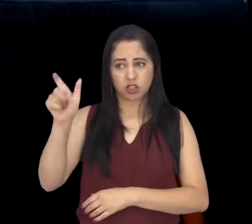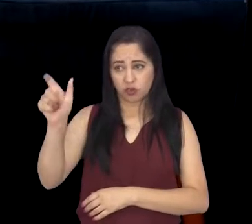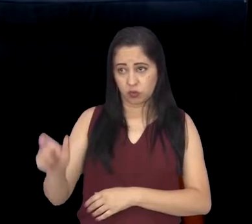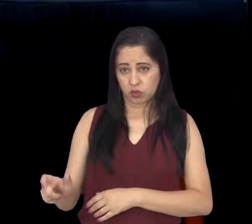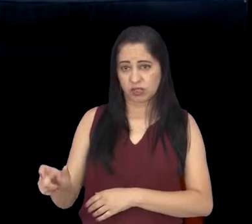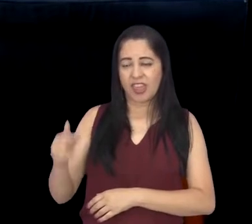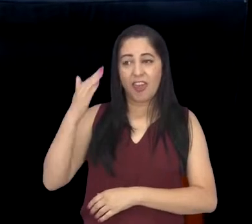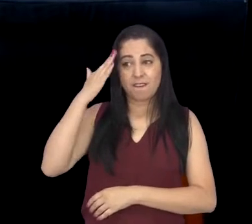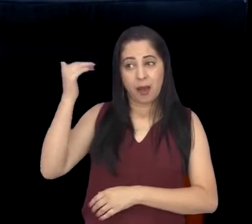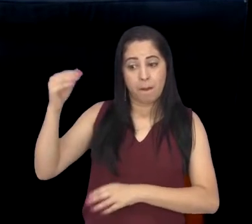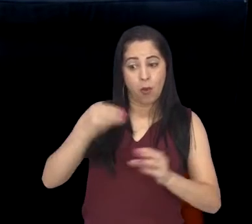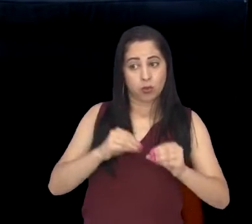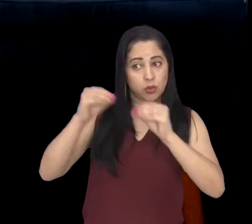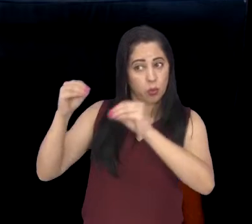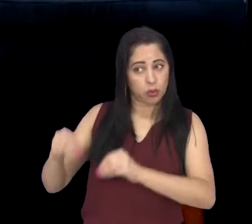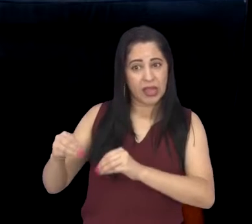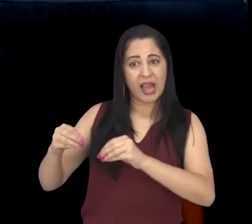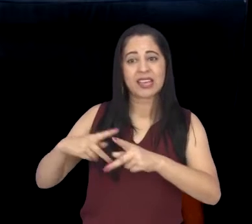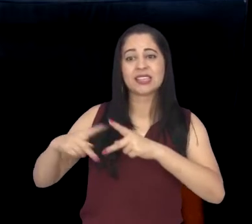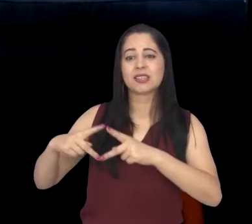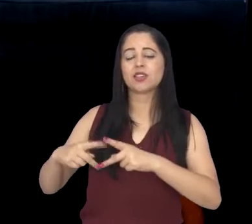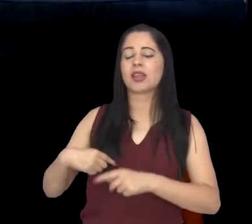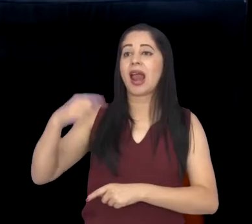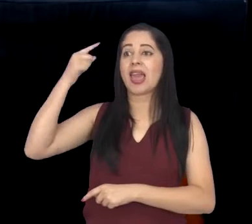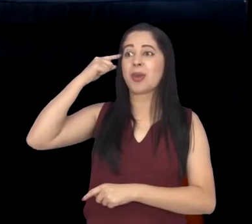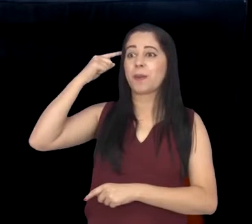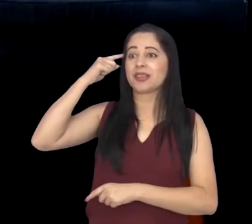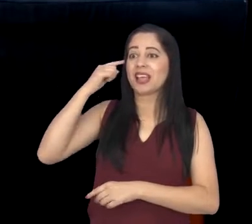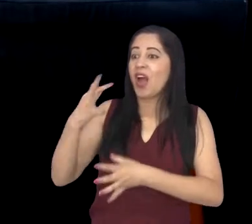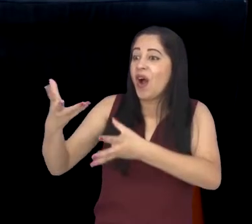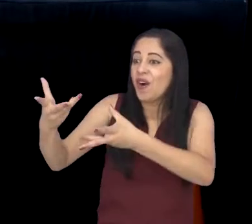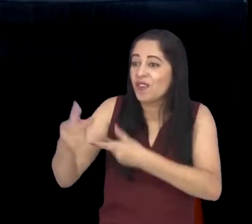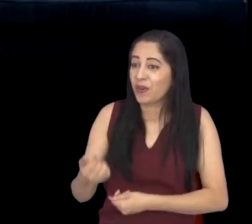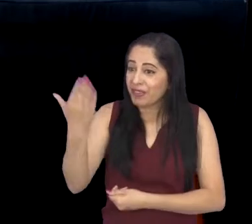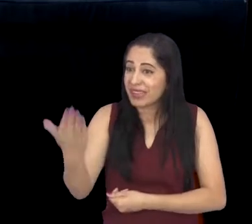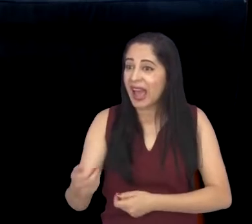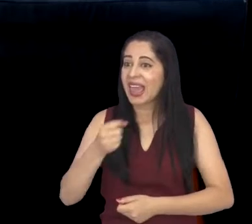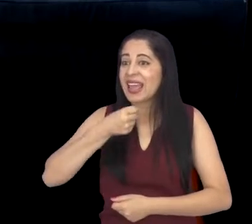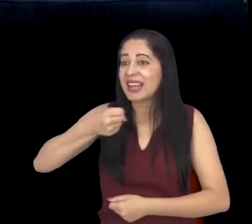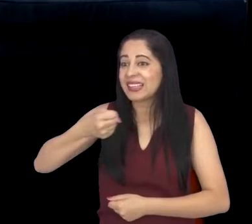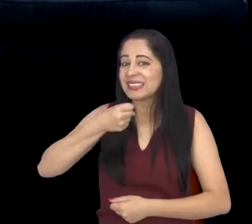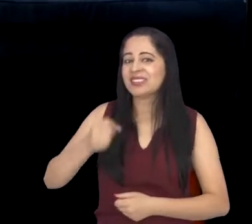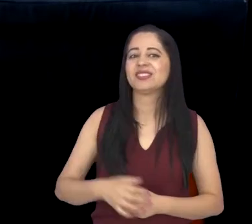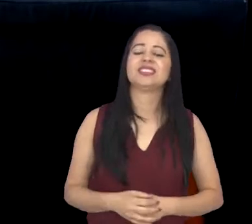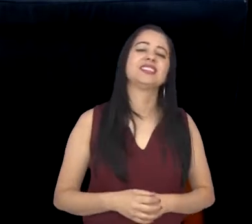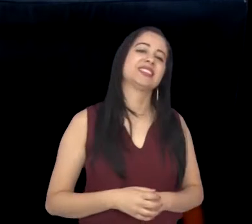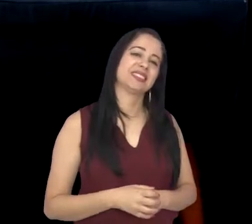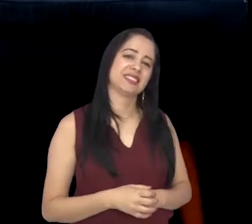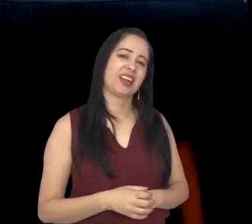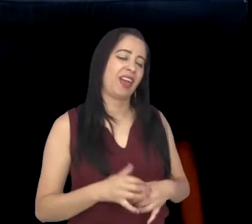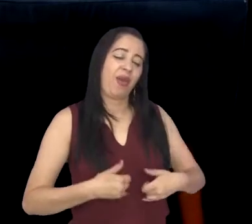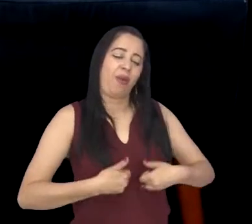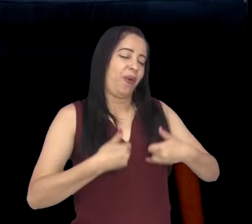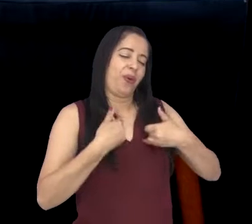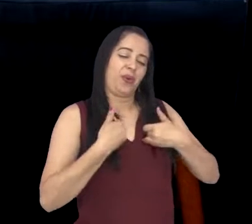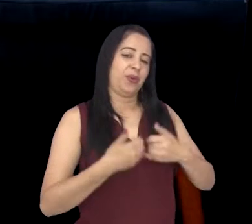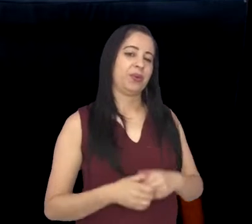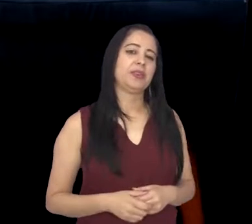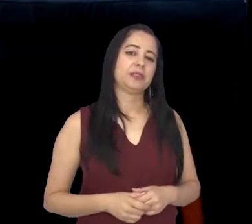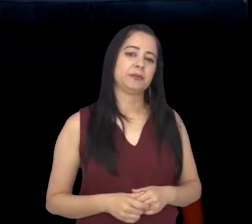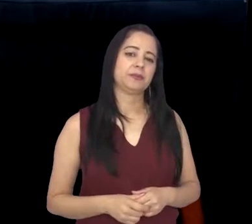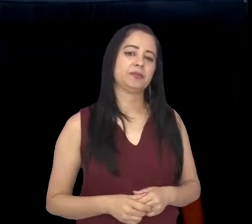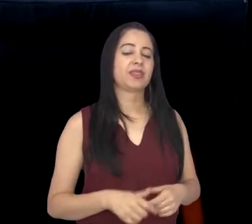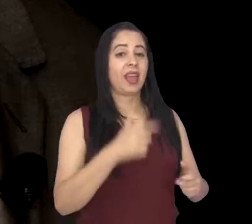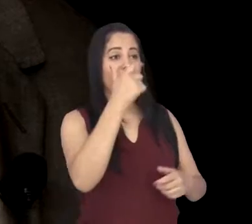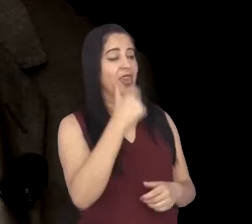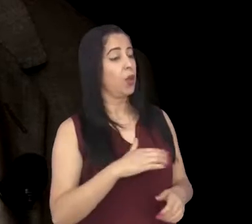que eu me aproveitei disso e falei, vou trazer o Gilson para o Entrevistas. O orgulho é todo meu. Que bom, que bom. Eu até